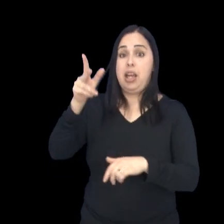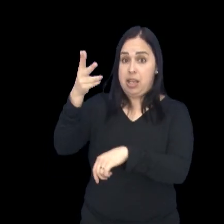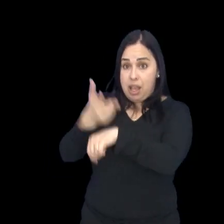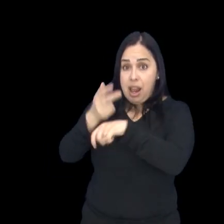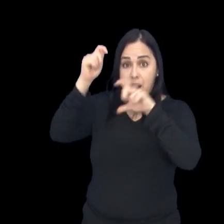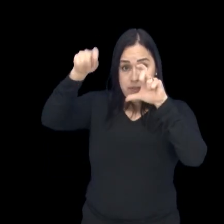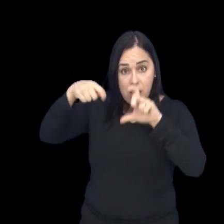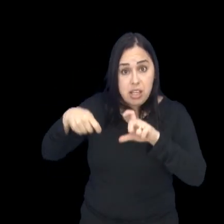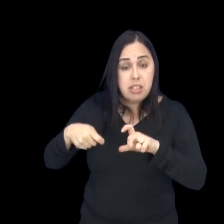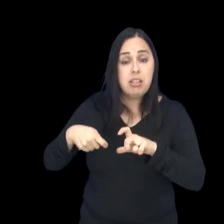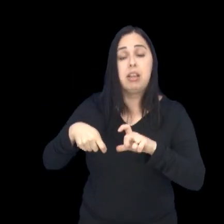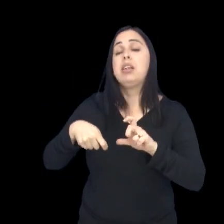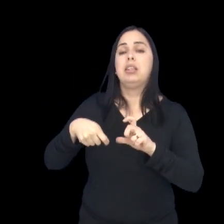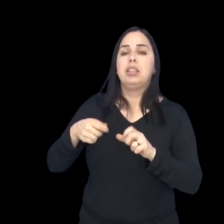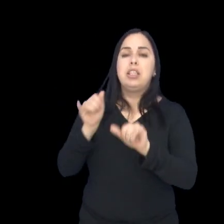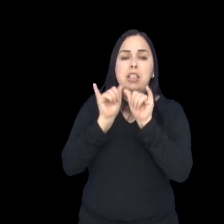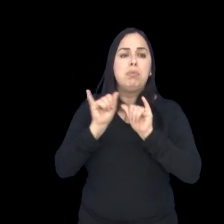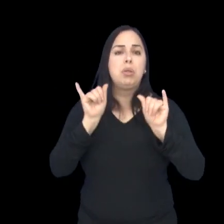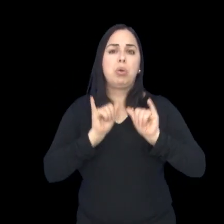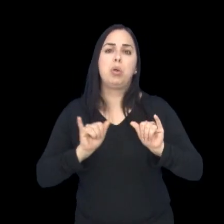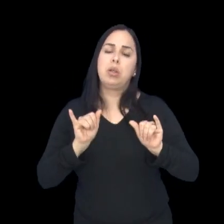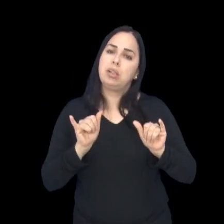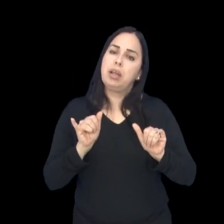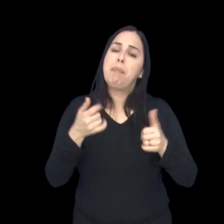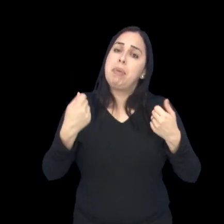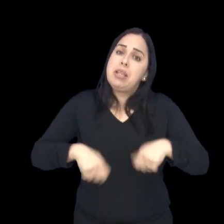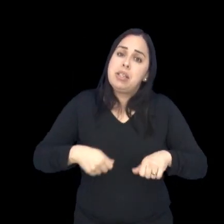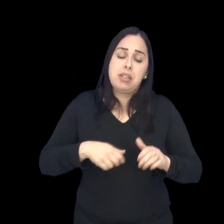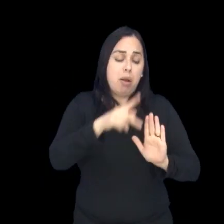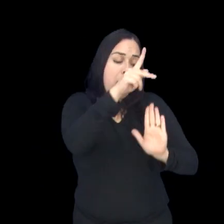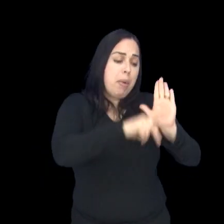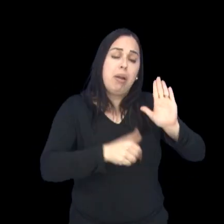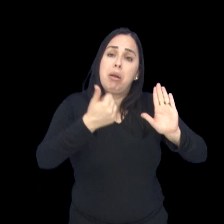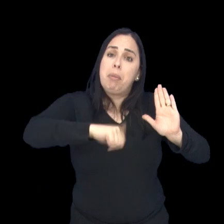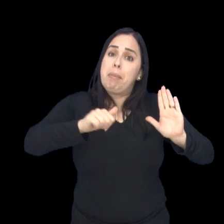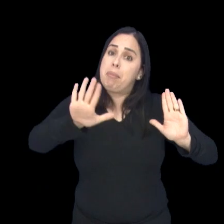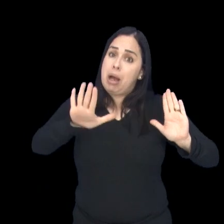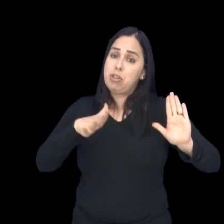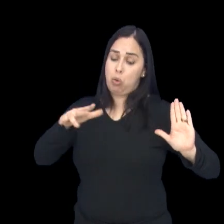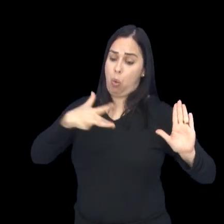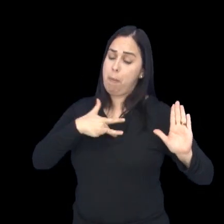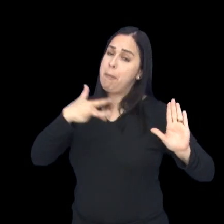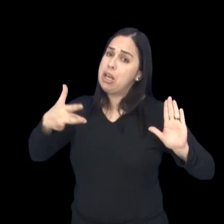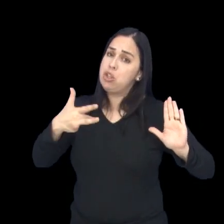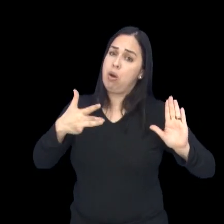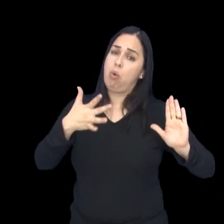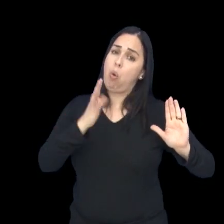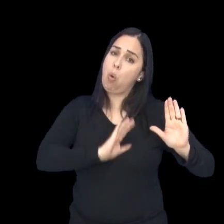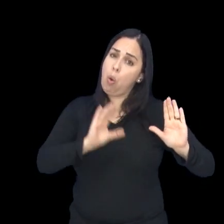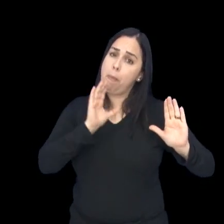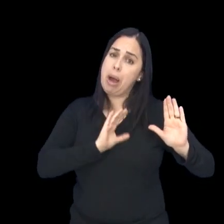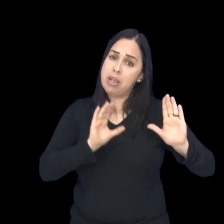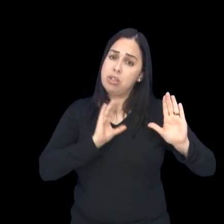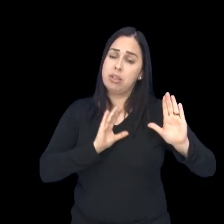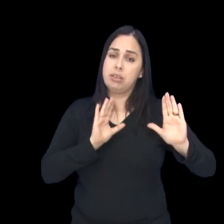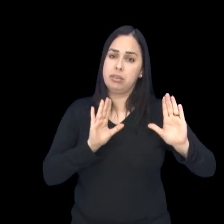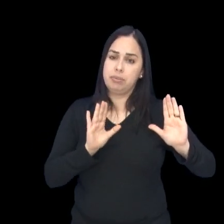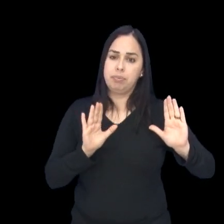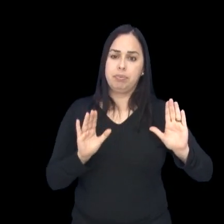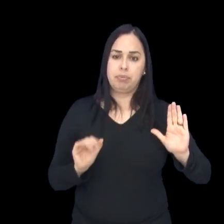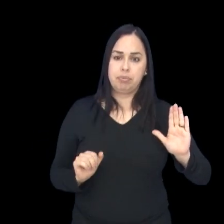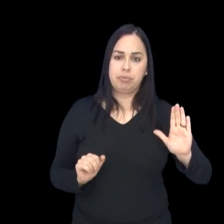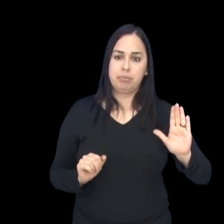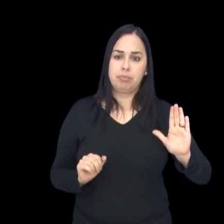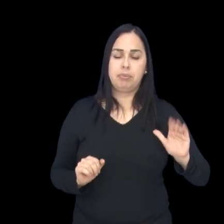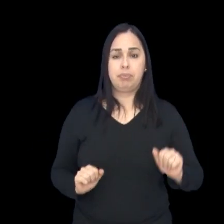viu, e que ele falou para nós vereadores avaliarmos esse projeto com misericórdia, com compaixão. Pode parar? Olhando